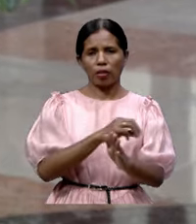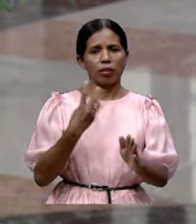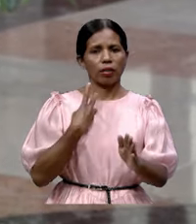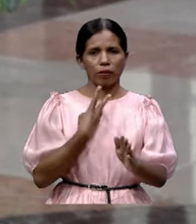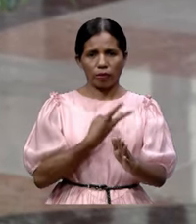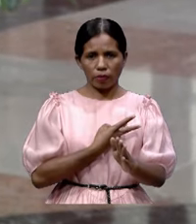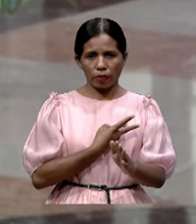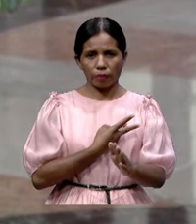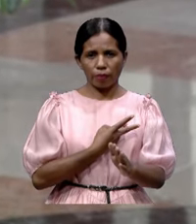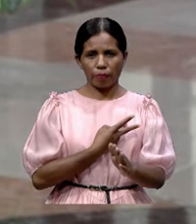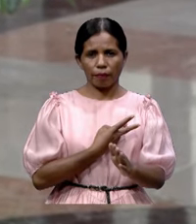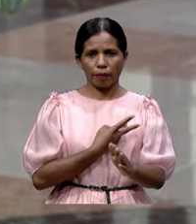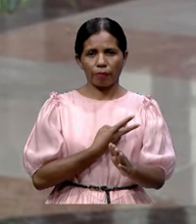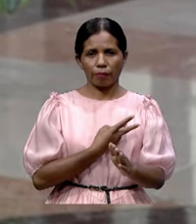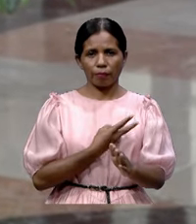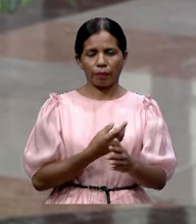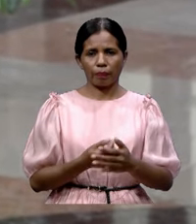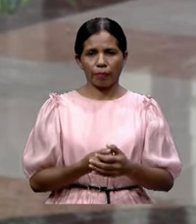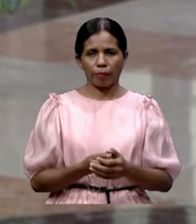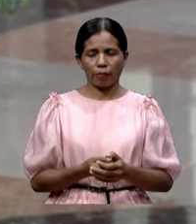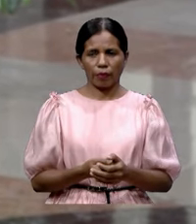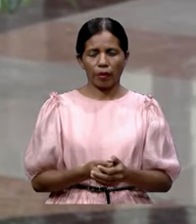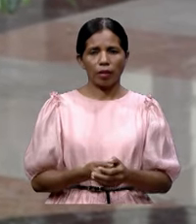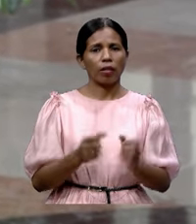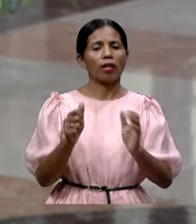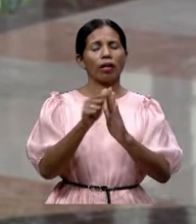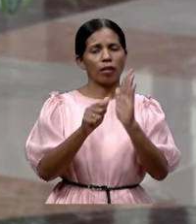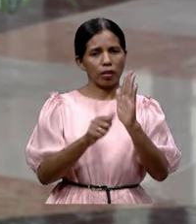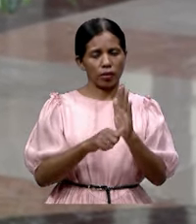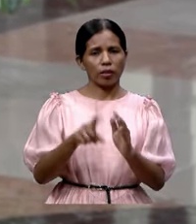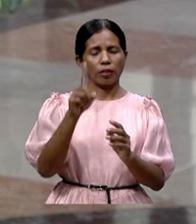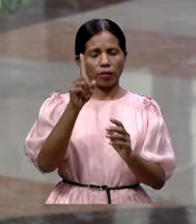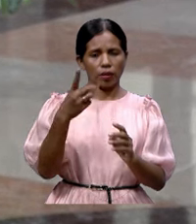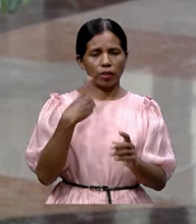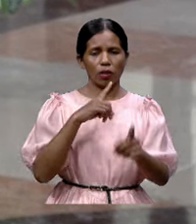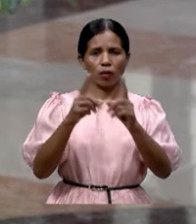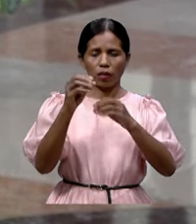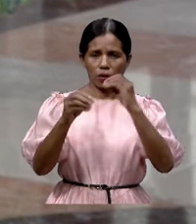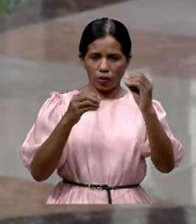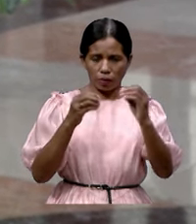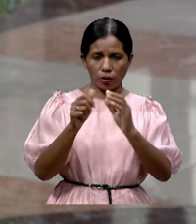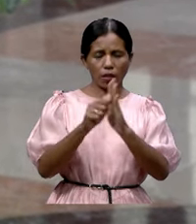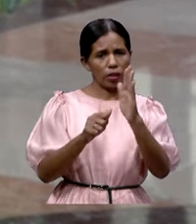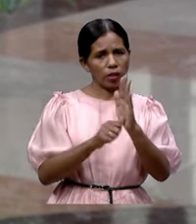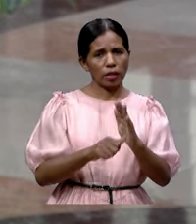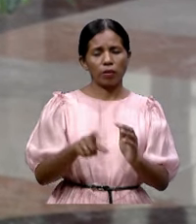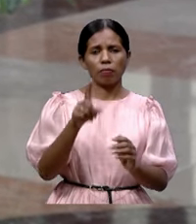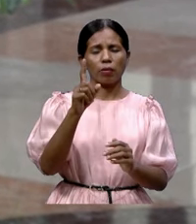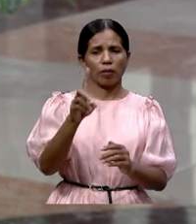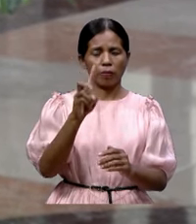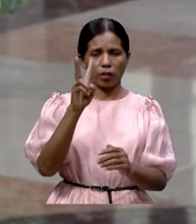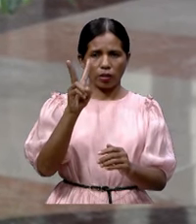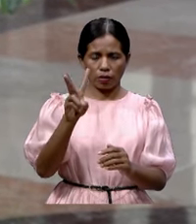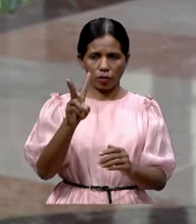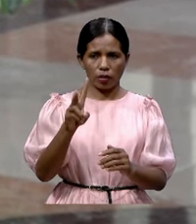da sai kompetensia KAK nian. Tamba artigo ida ita interpreta artigo ida la bela artigo ne singular. Ita ten